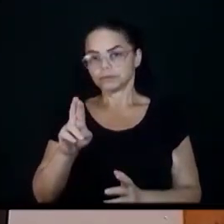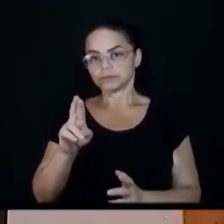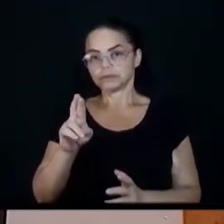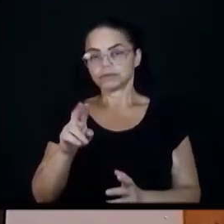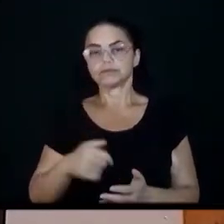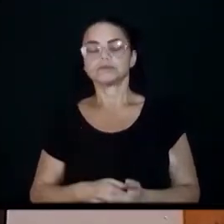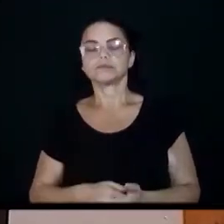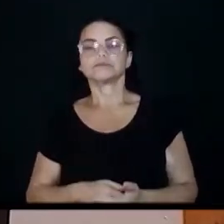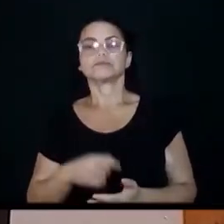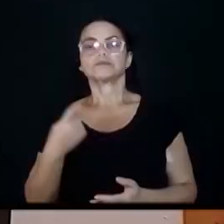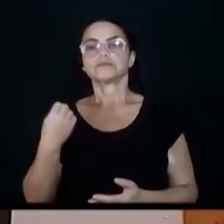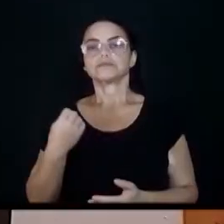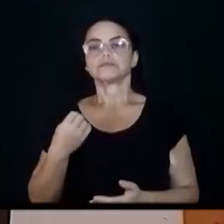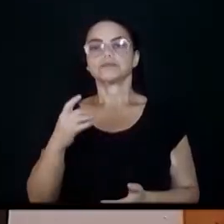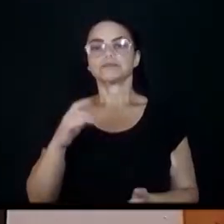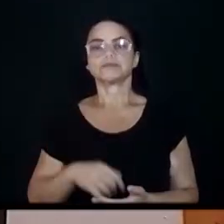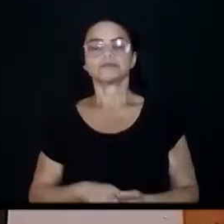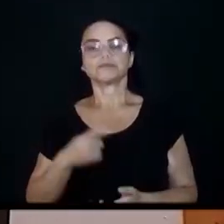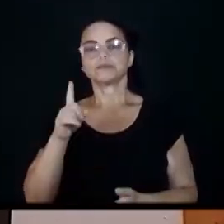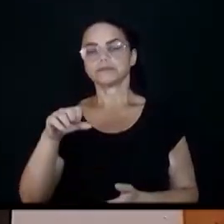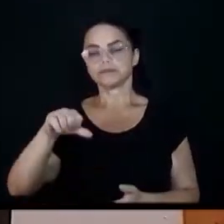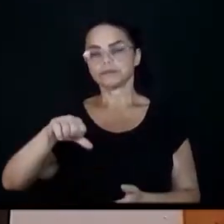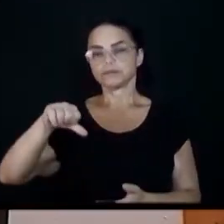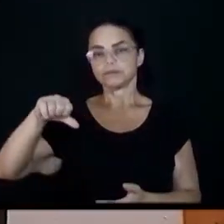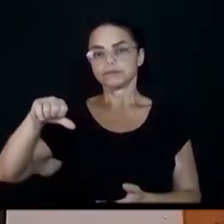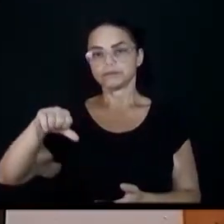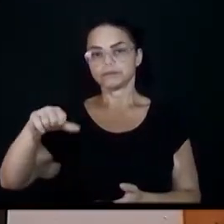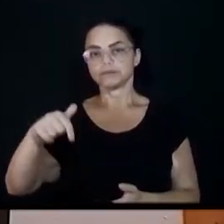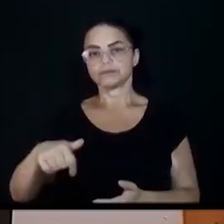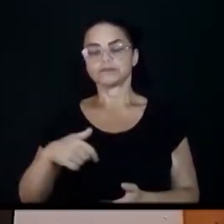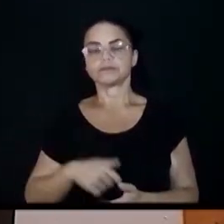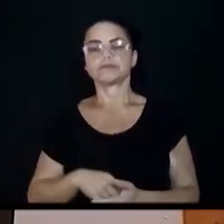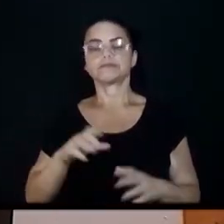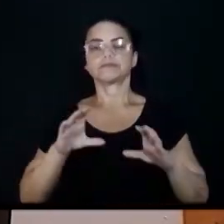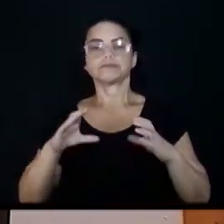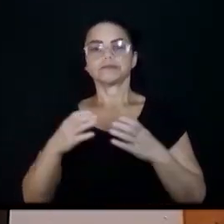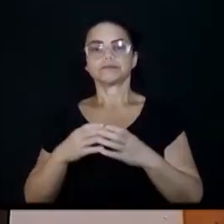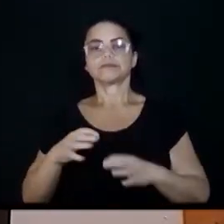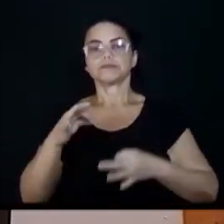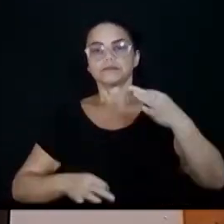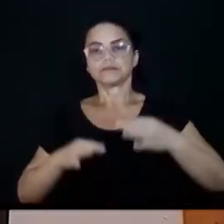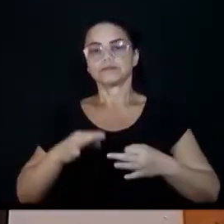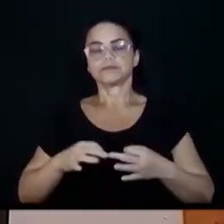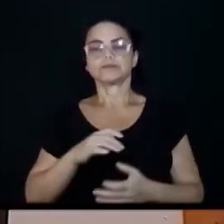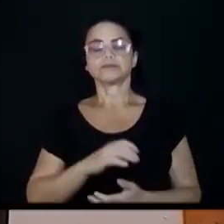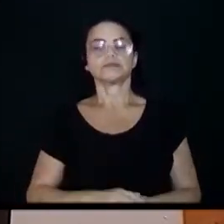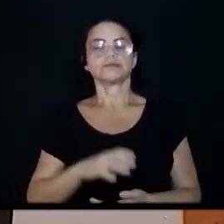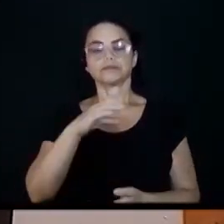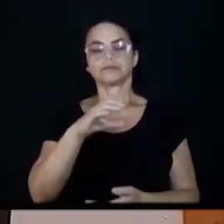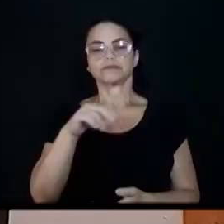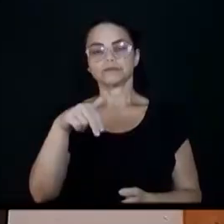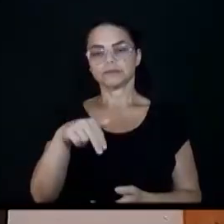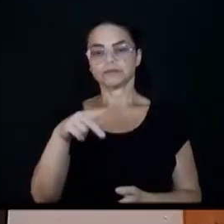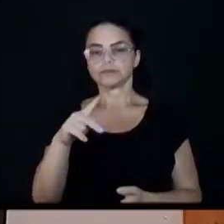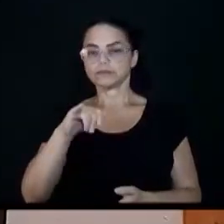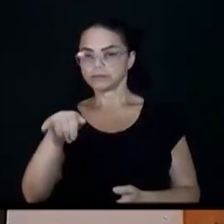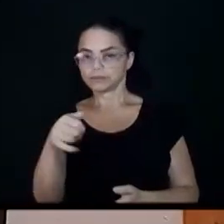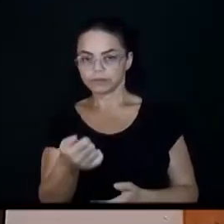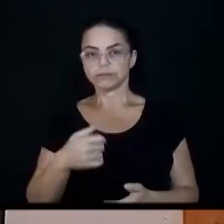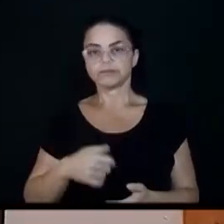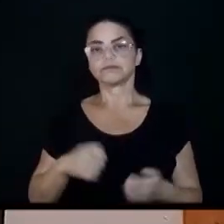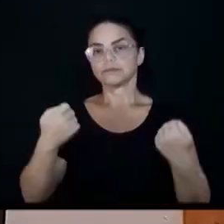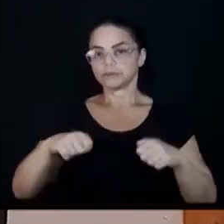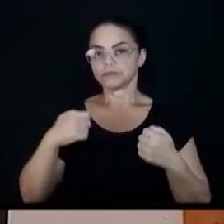e daí em 97 ele ganhou corpo jurídico, então CNPJ, um corpo que precisava de